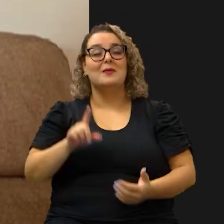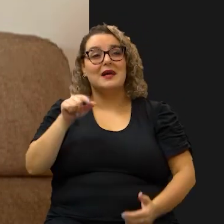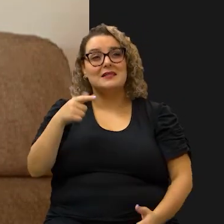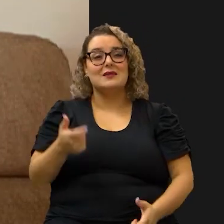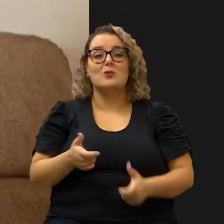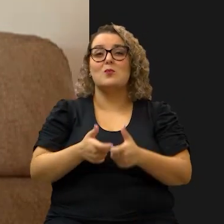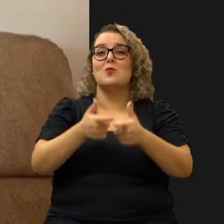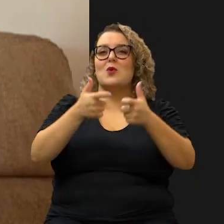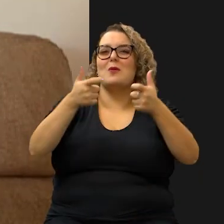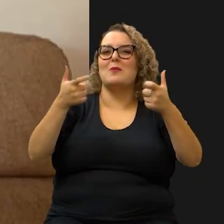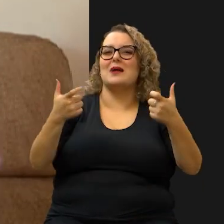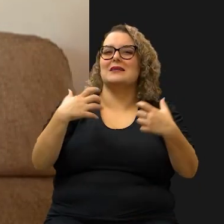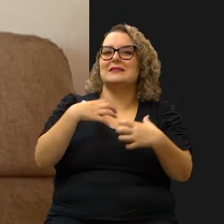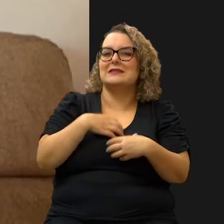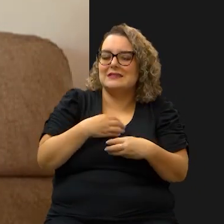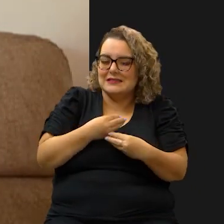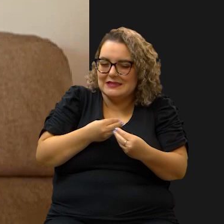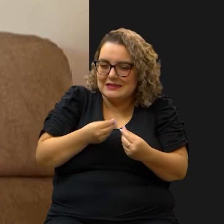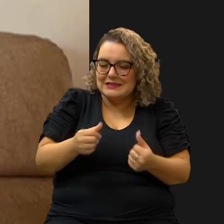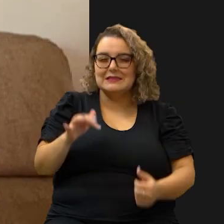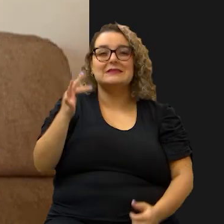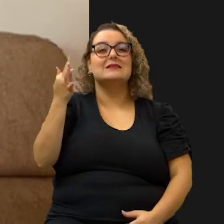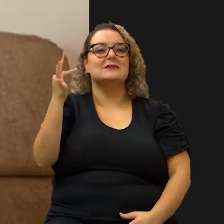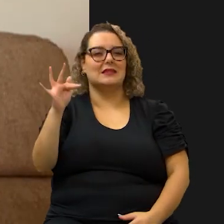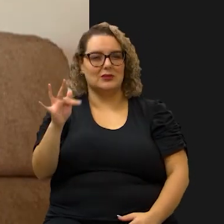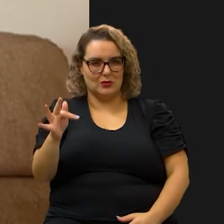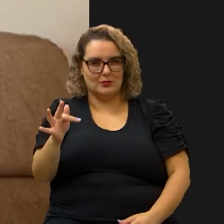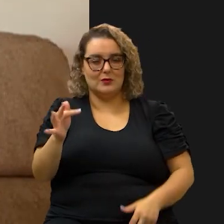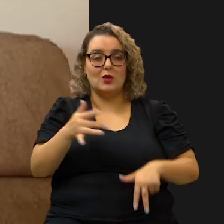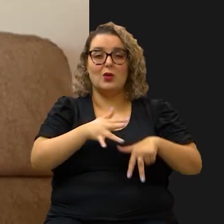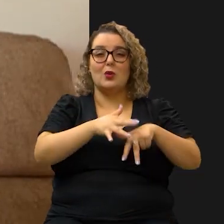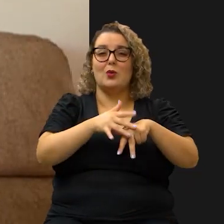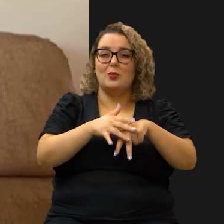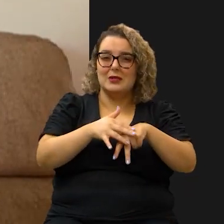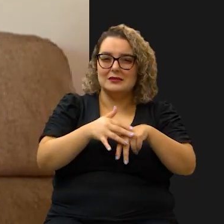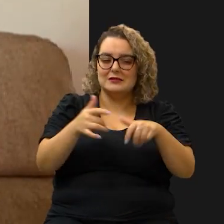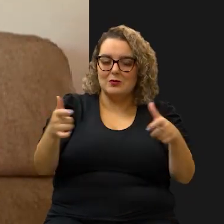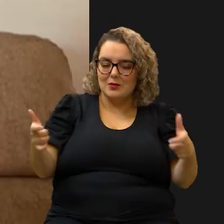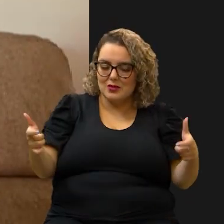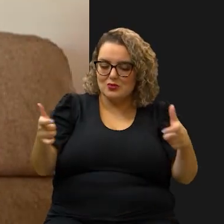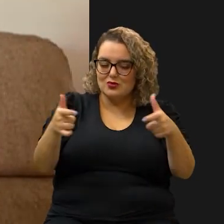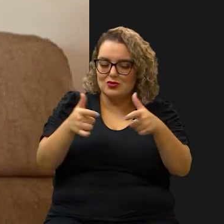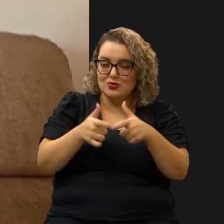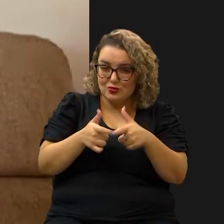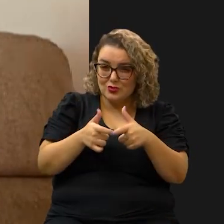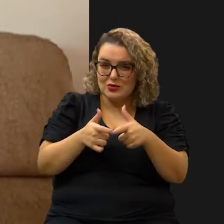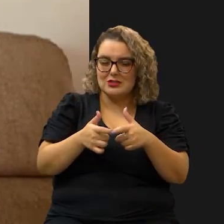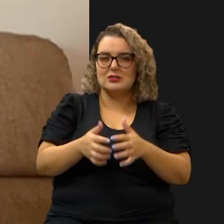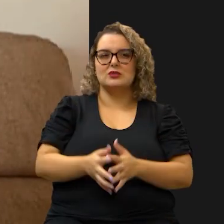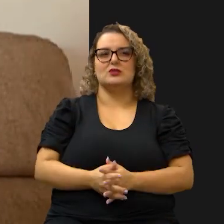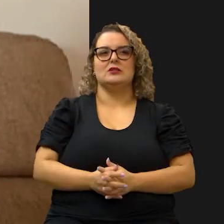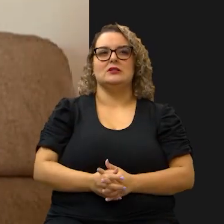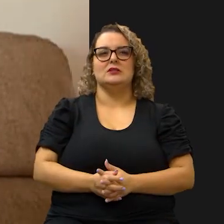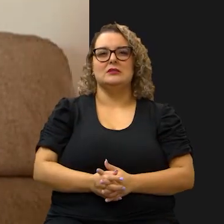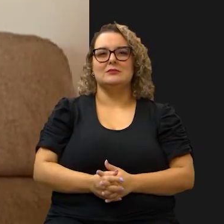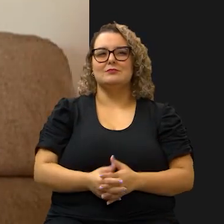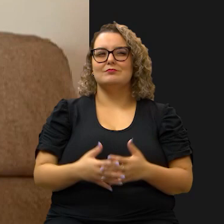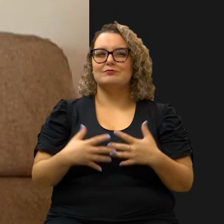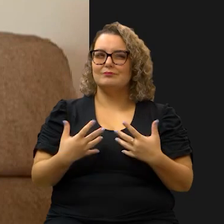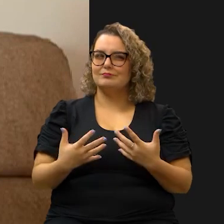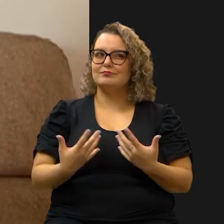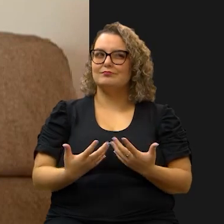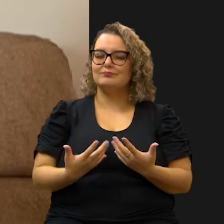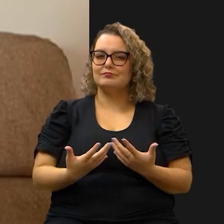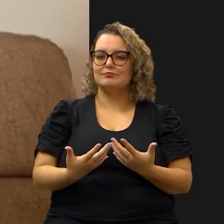é um aumento da sensibilidade da dor. O paciente ele tem uma diminuição